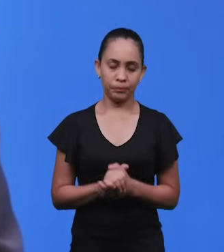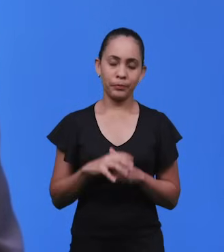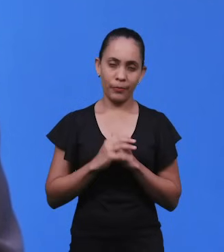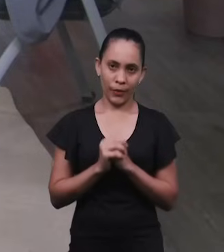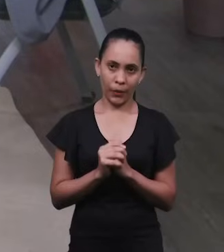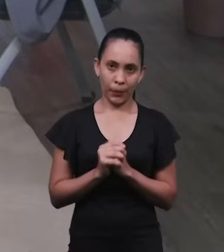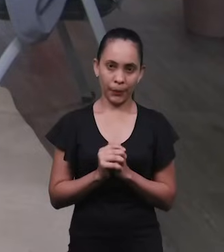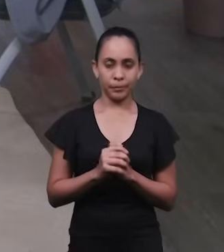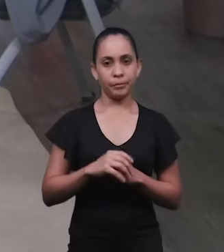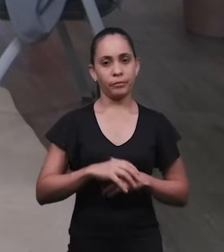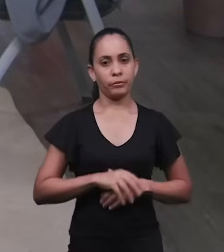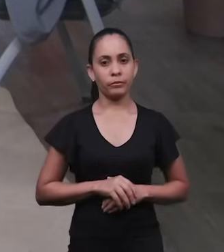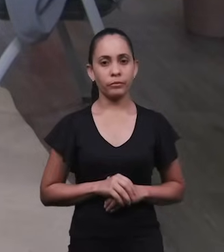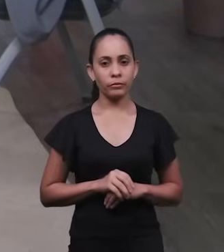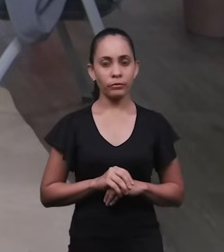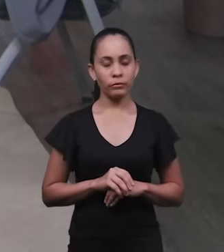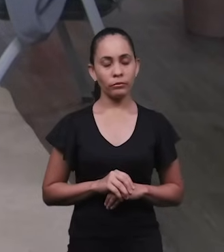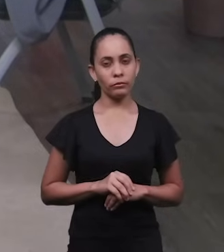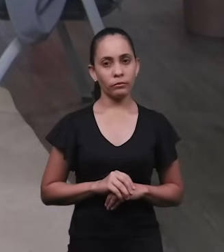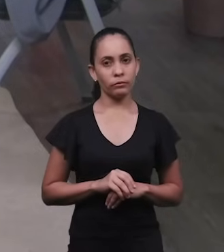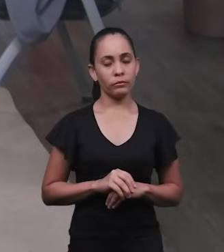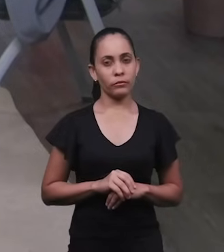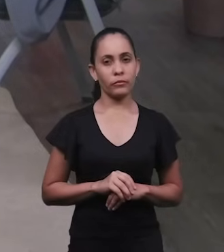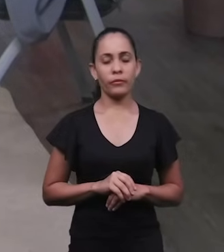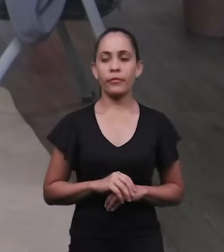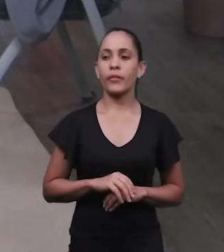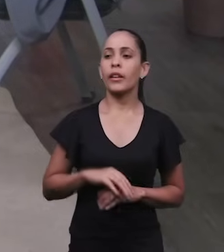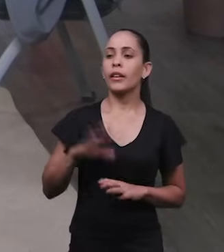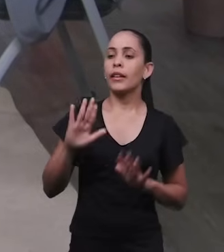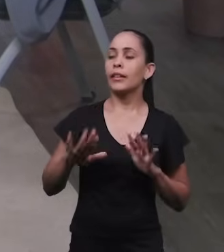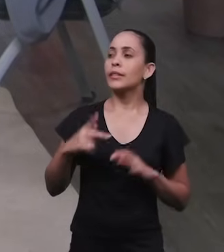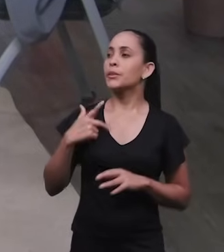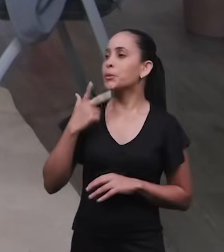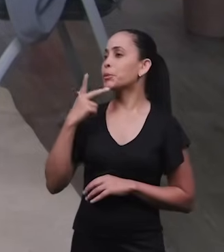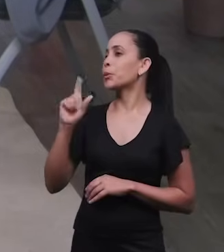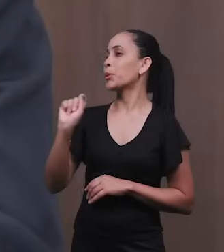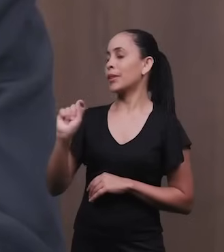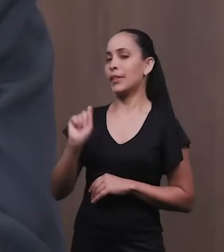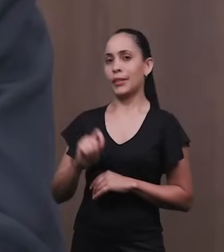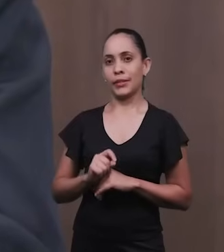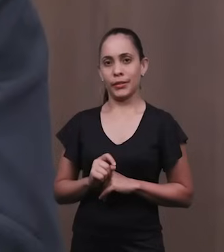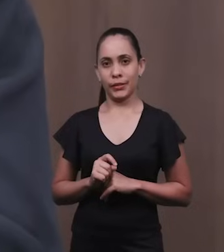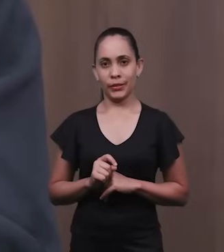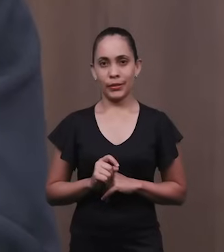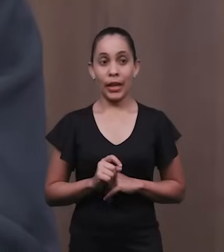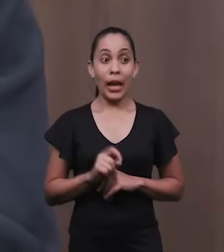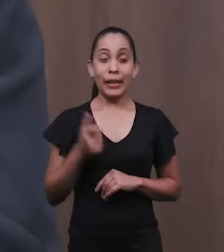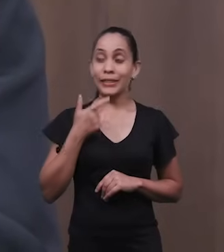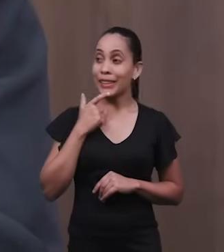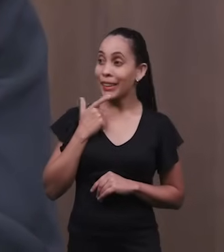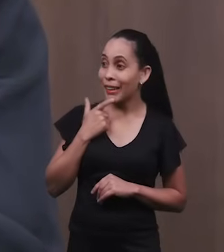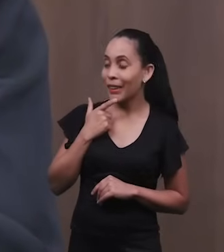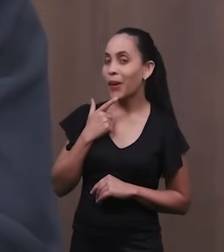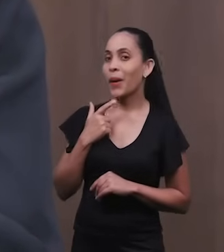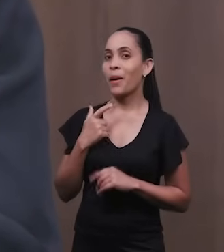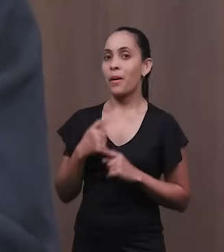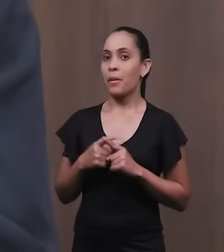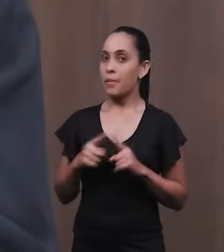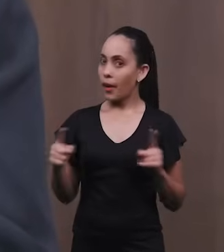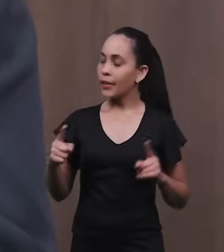Amém. Amém, né? Pastor Fábio, e que benção, a gente até riu porque a coisa torna engraçada,